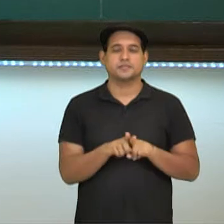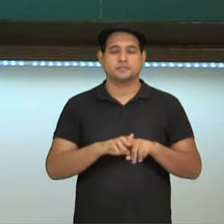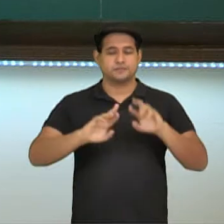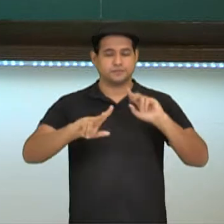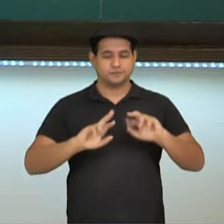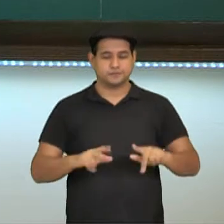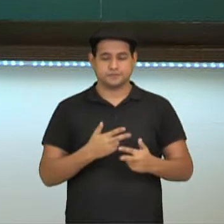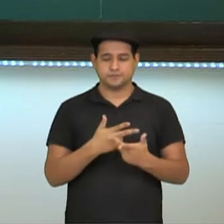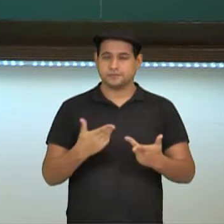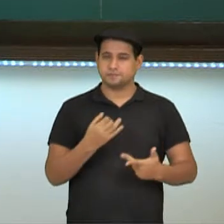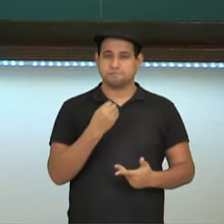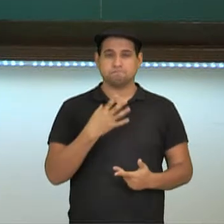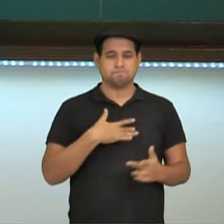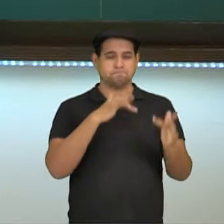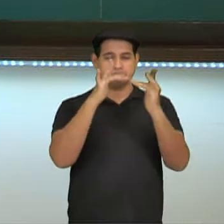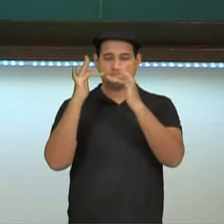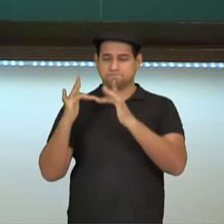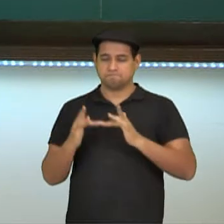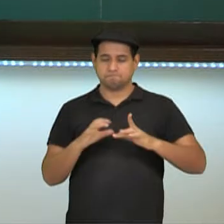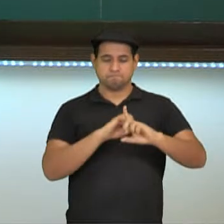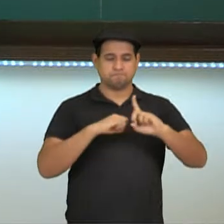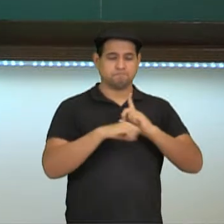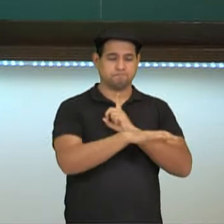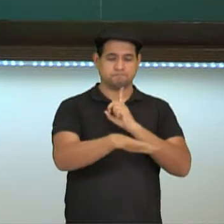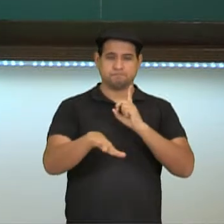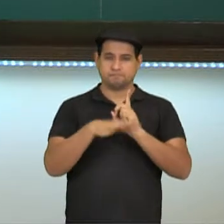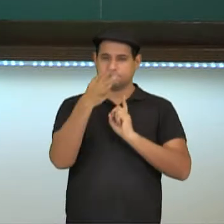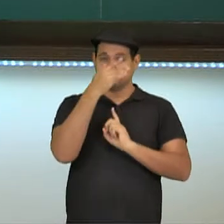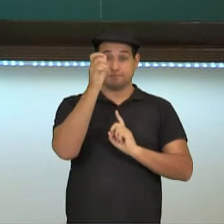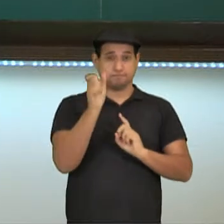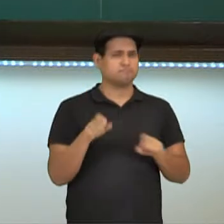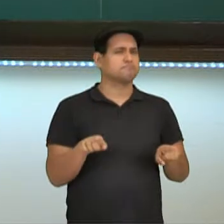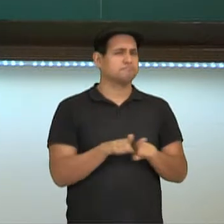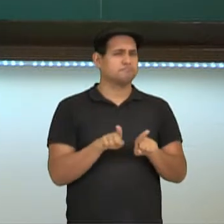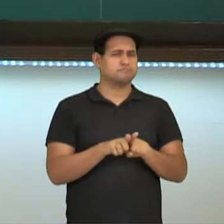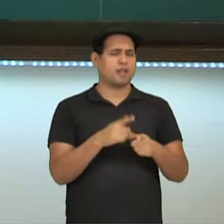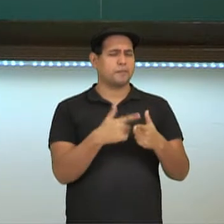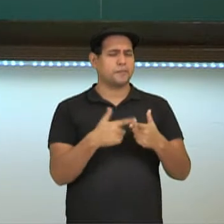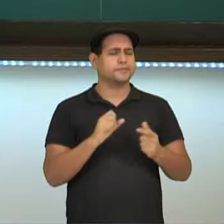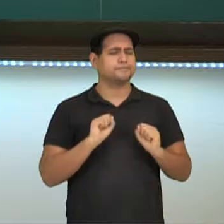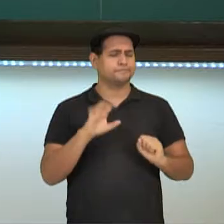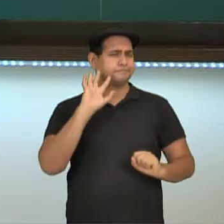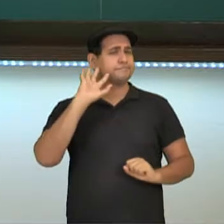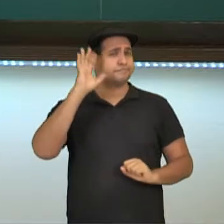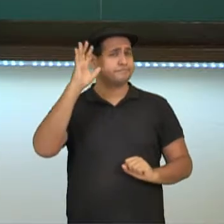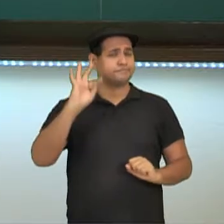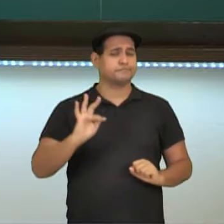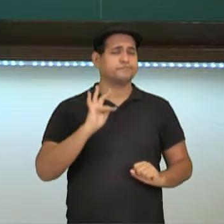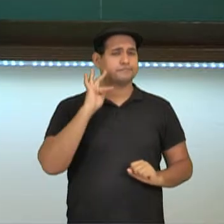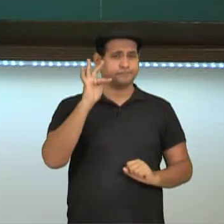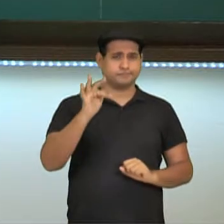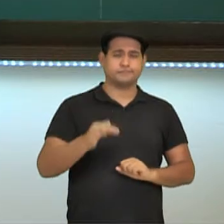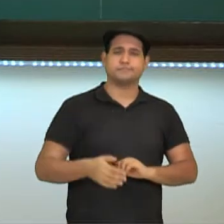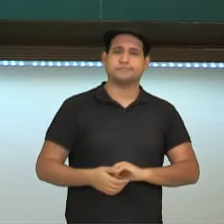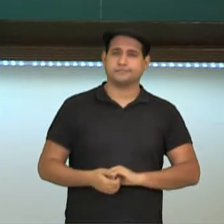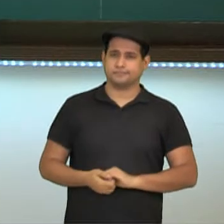diversos benefícios na interação social com as pessoas e também com os problemas que possam surgir no nosso